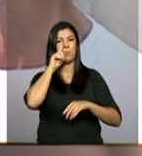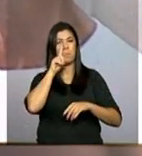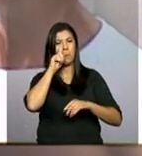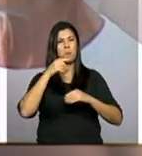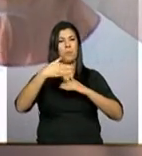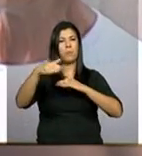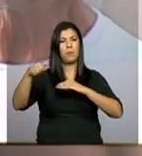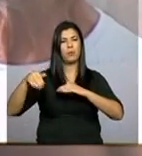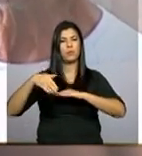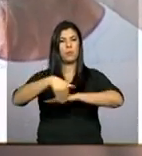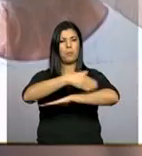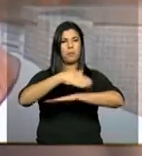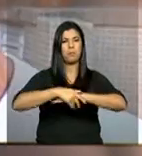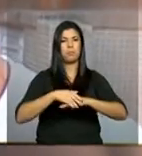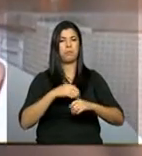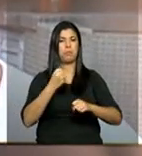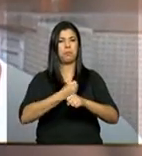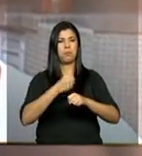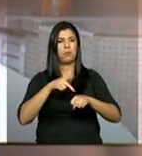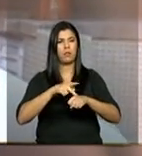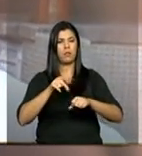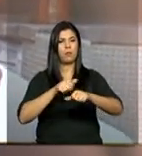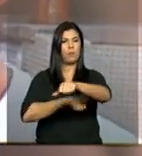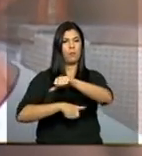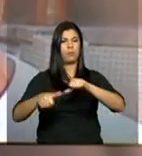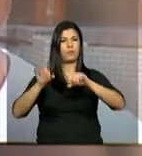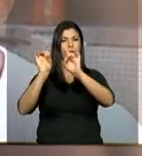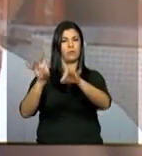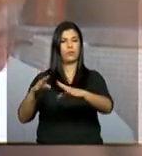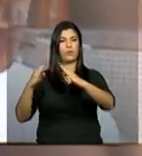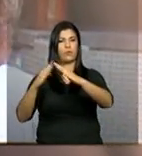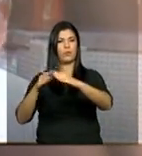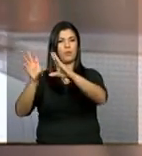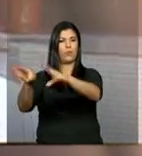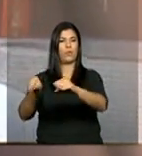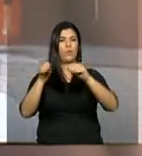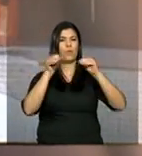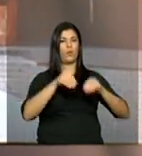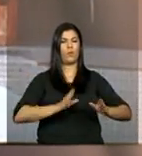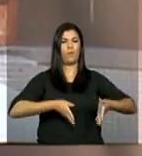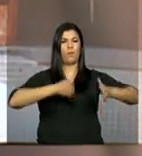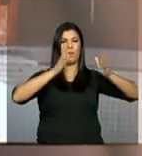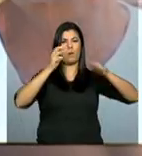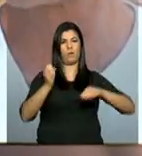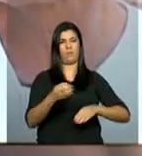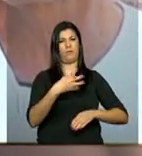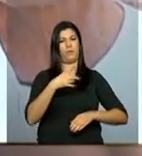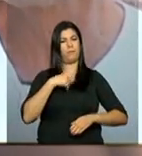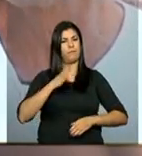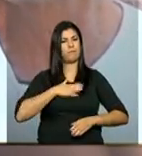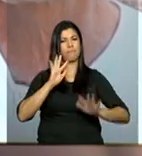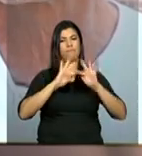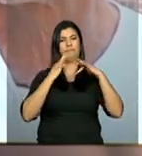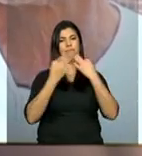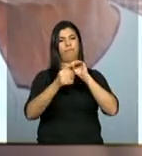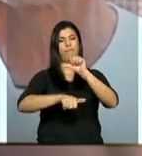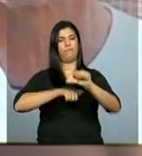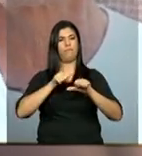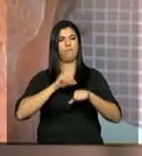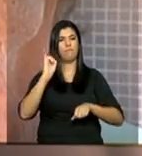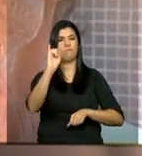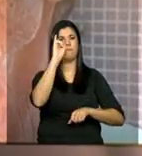barraquinho de madeira. De uma hora para outra você pegar essa pessoa e colocar dentro de um apartamento. Para mim foi muito